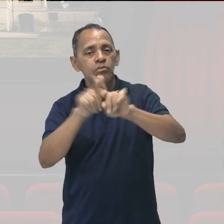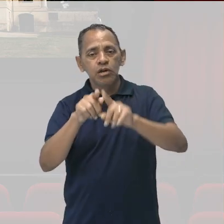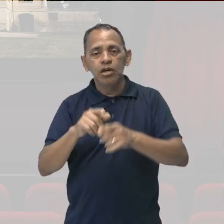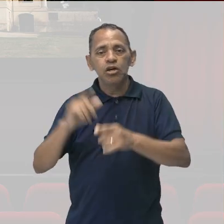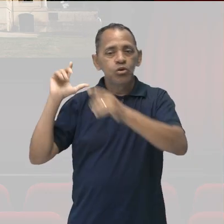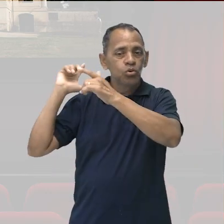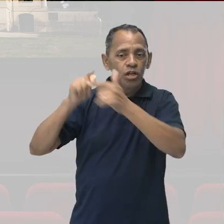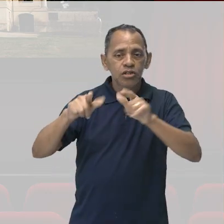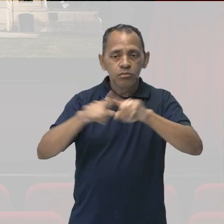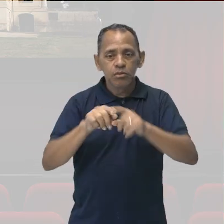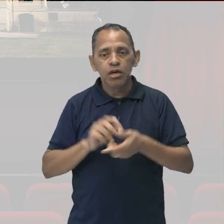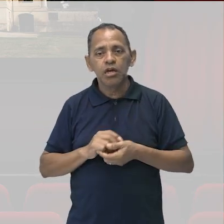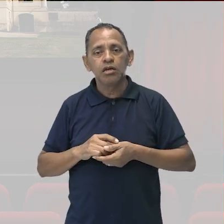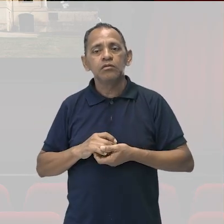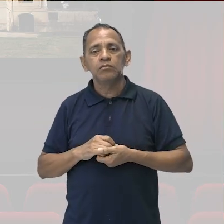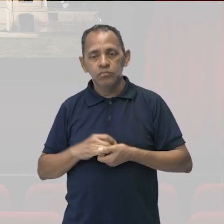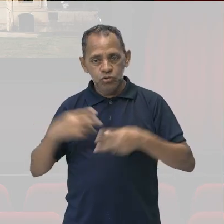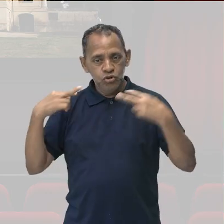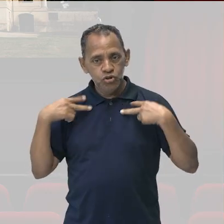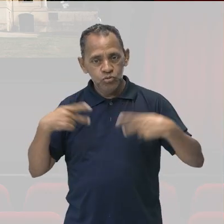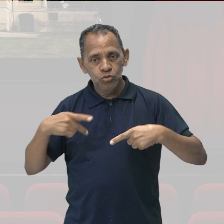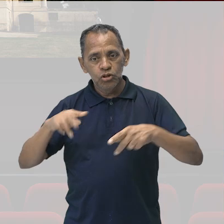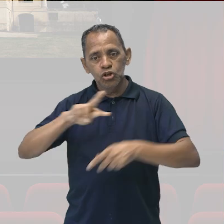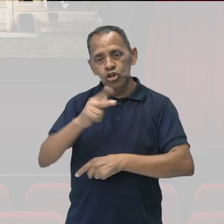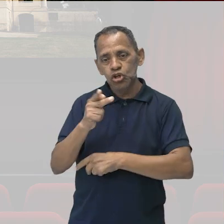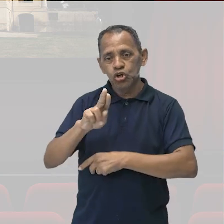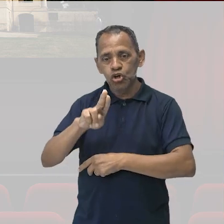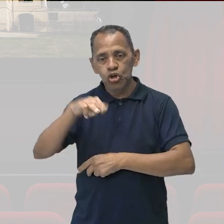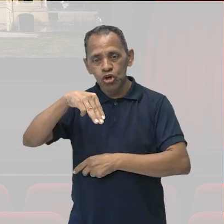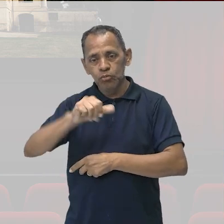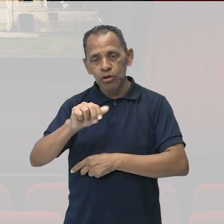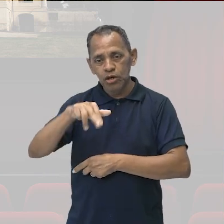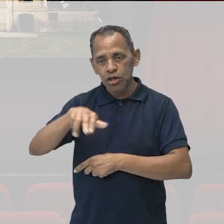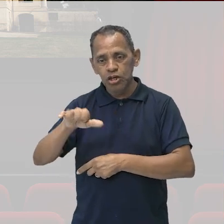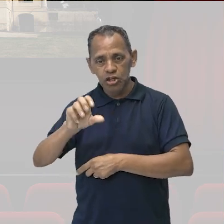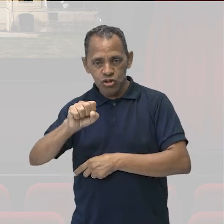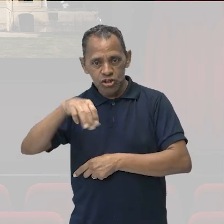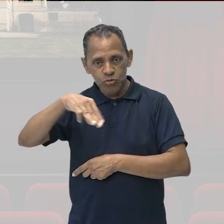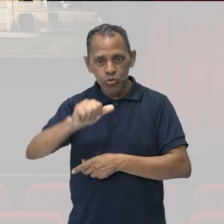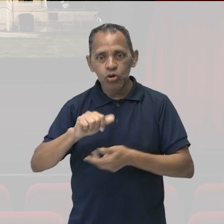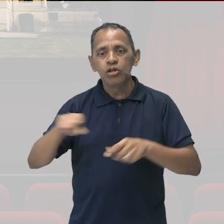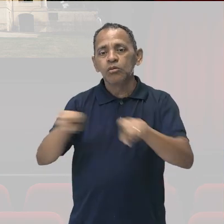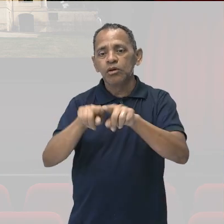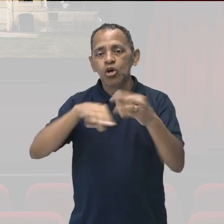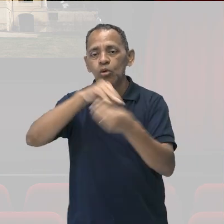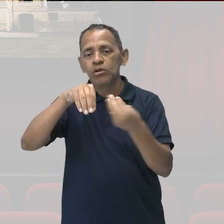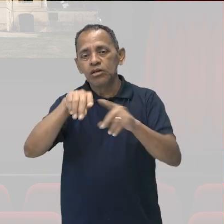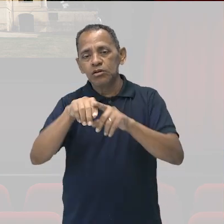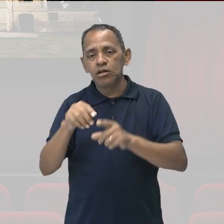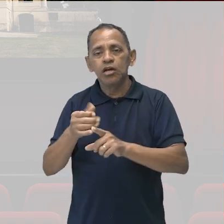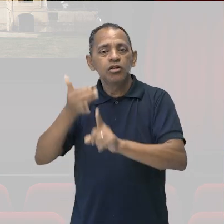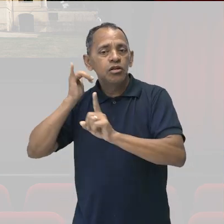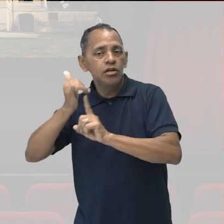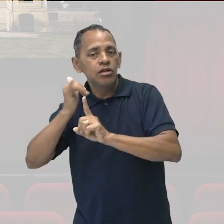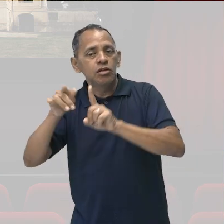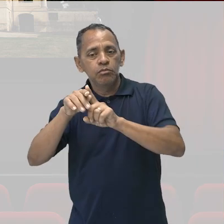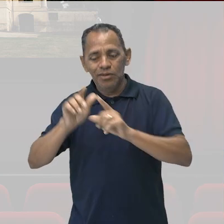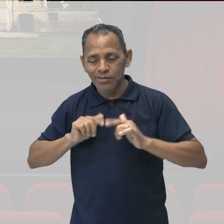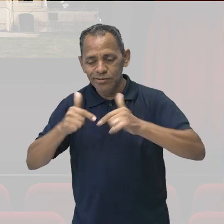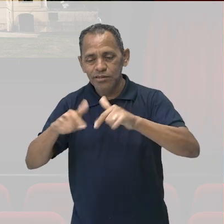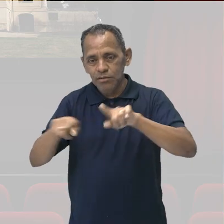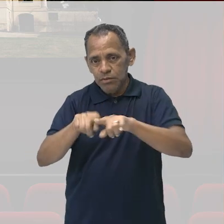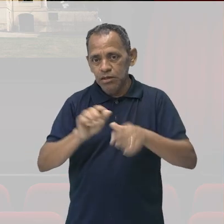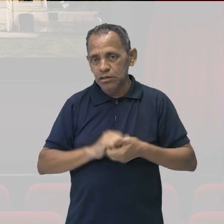dos clássicos e pelo humanismo, trazendo um maior realismo e